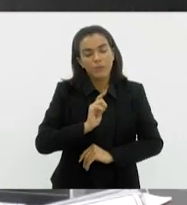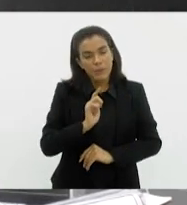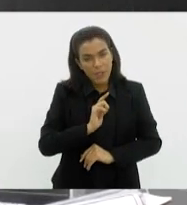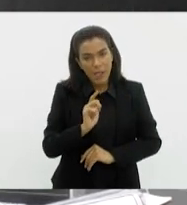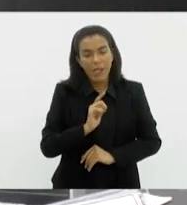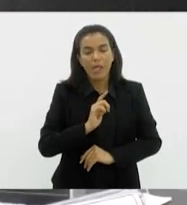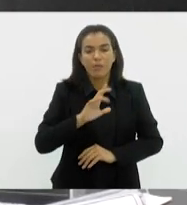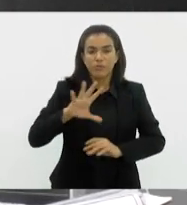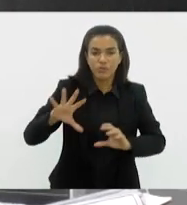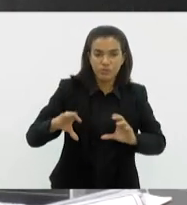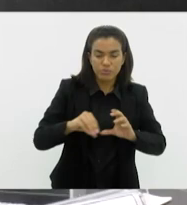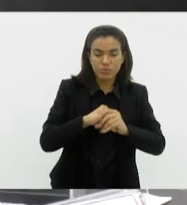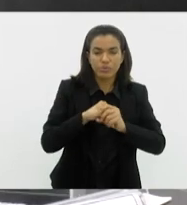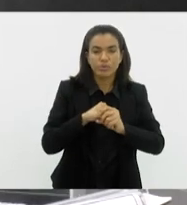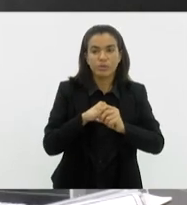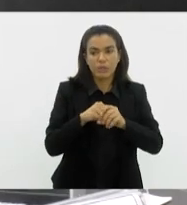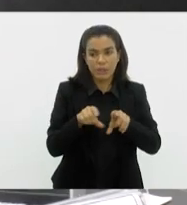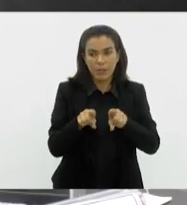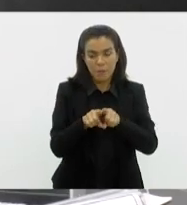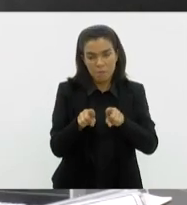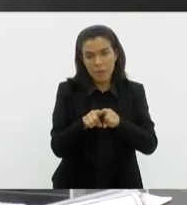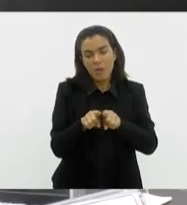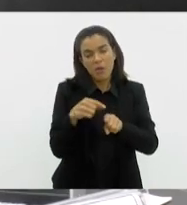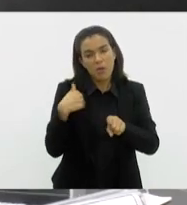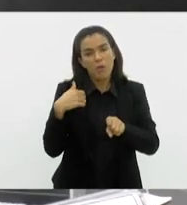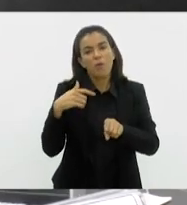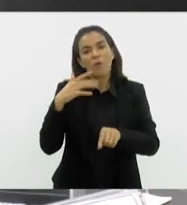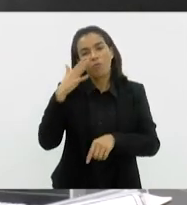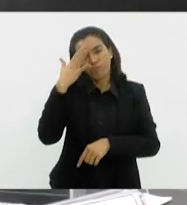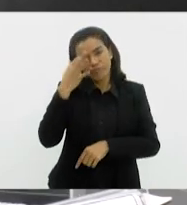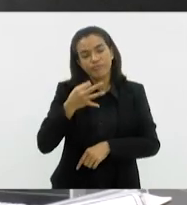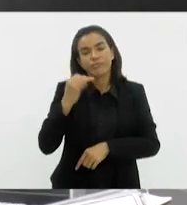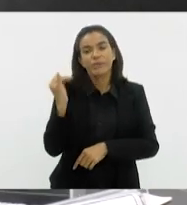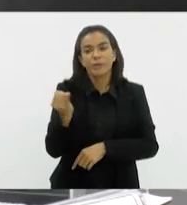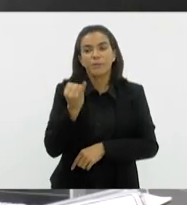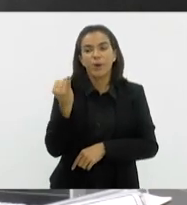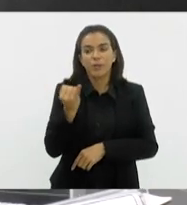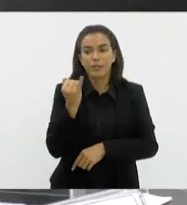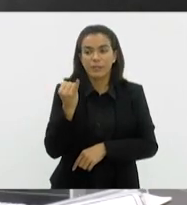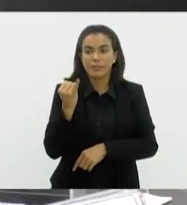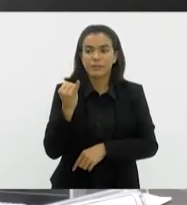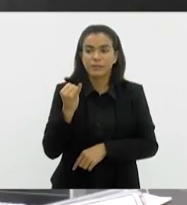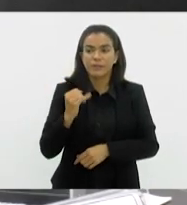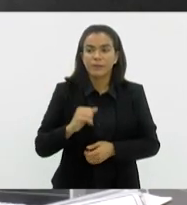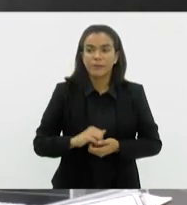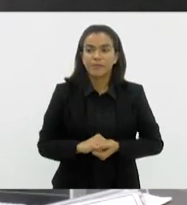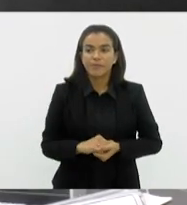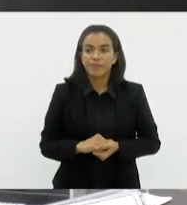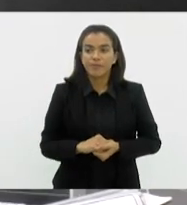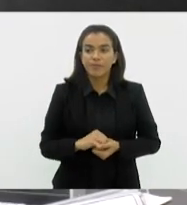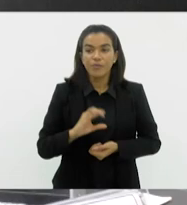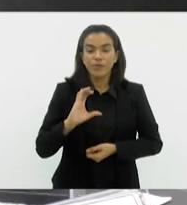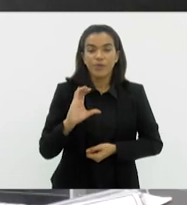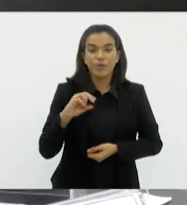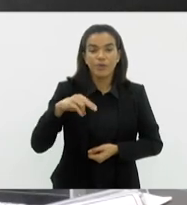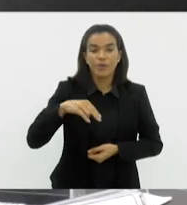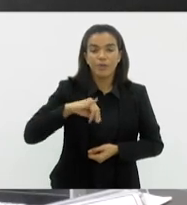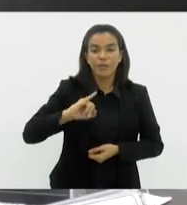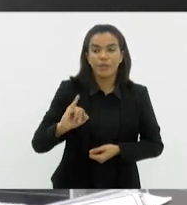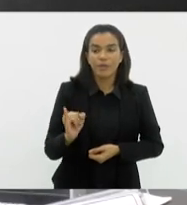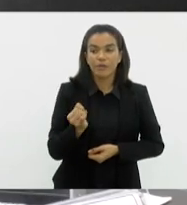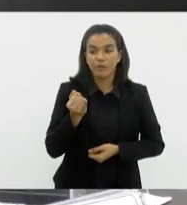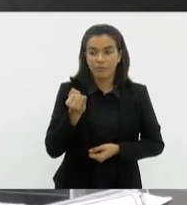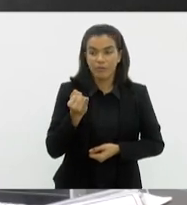aqui algumas medidas também e considero pertinente. Em primeiro lugar, as resoluções do CNJ, elas fazem...